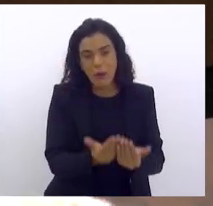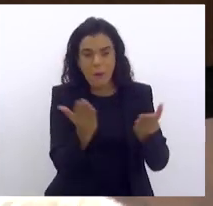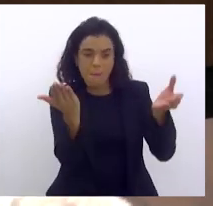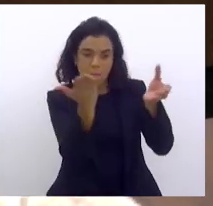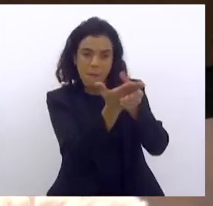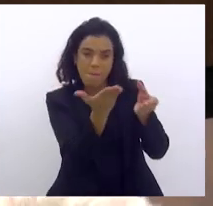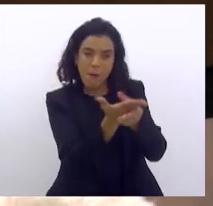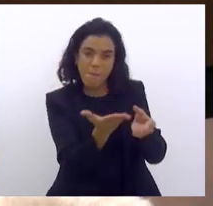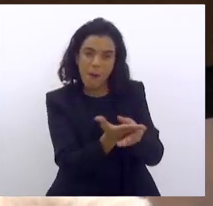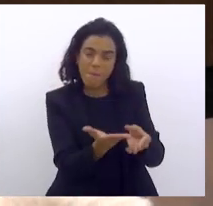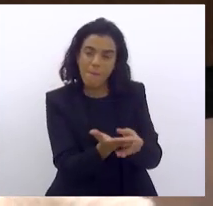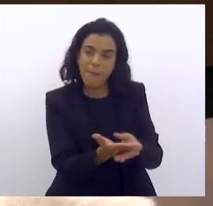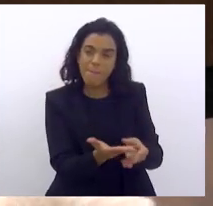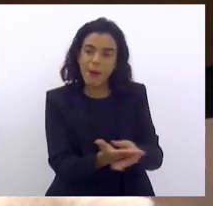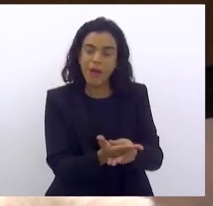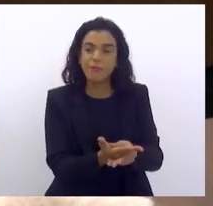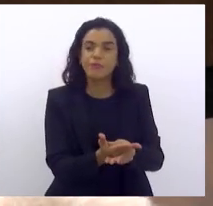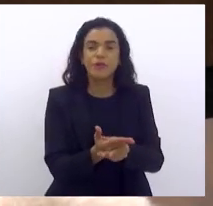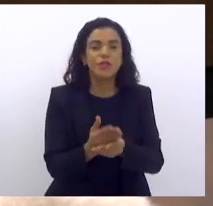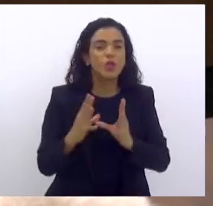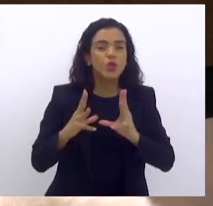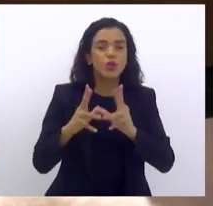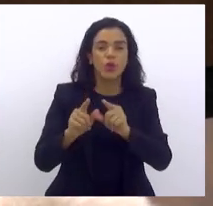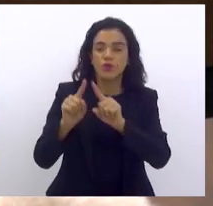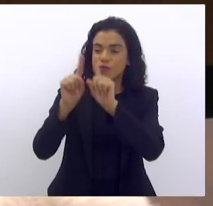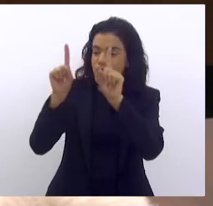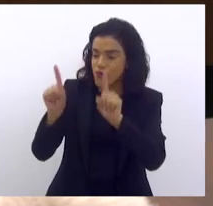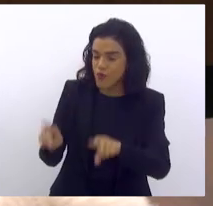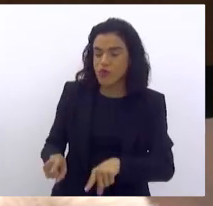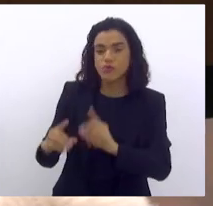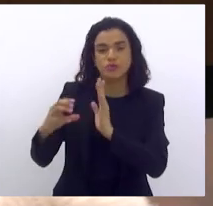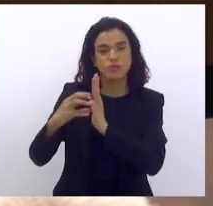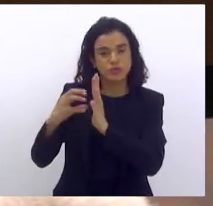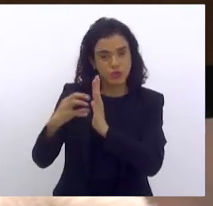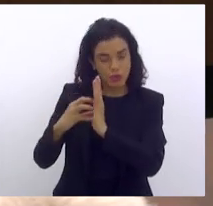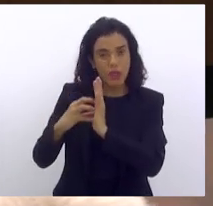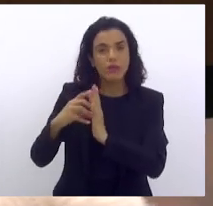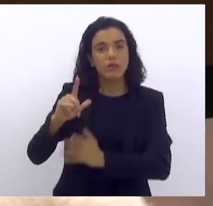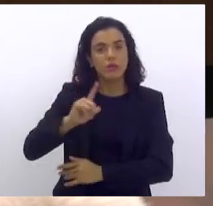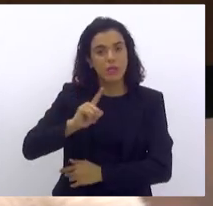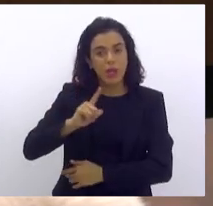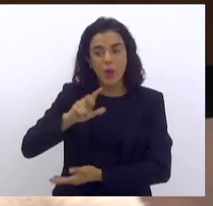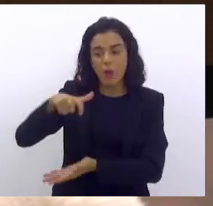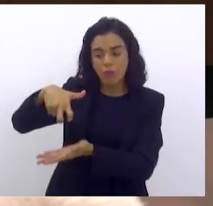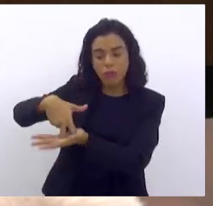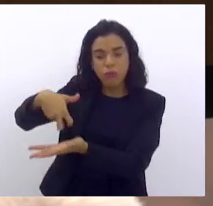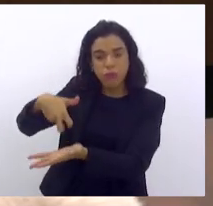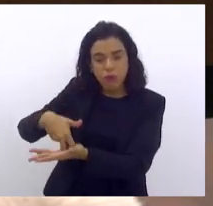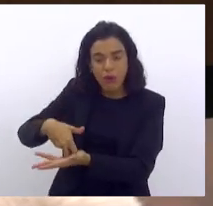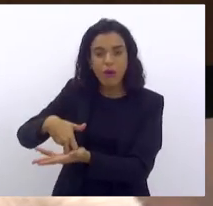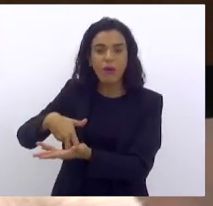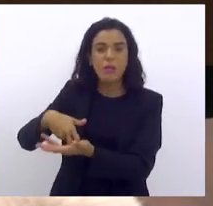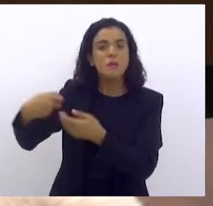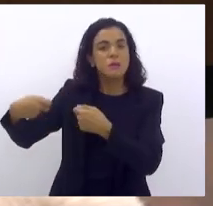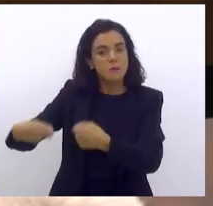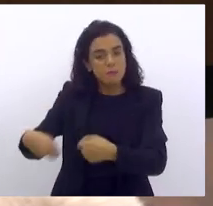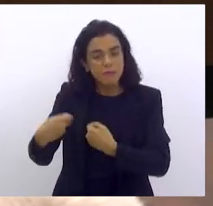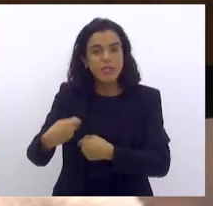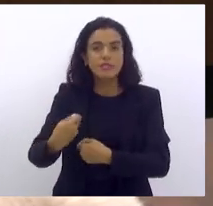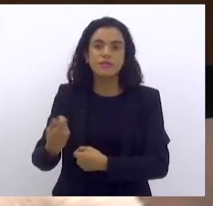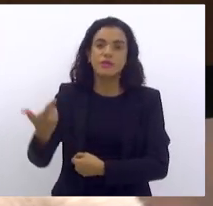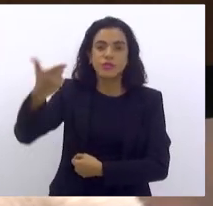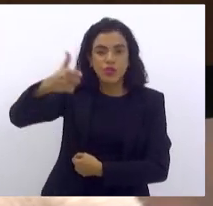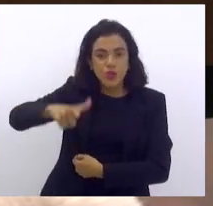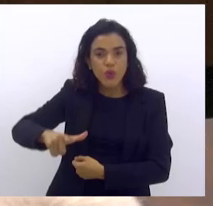os recursos desses servidores, que são servidores ainda, estão sendo penalizados e precisam retornar